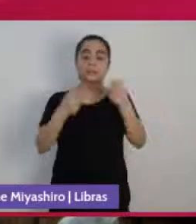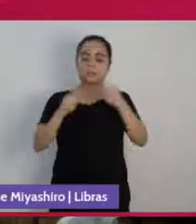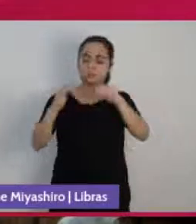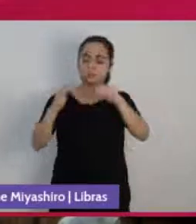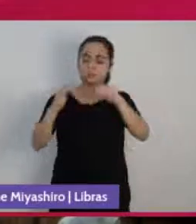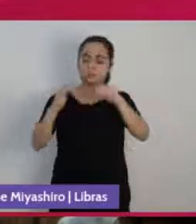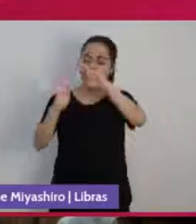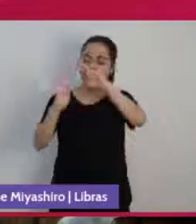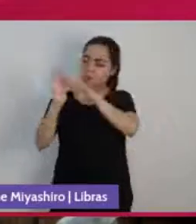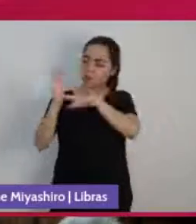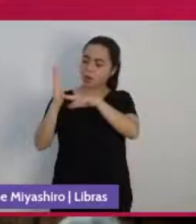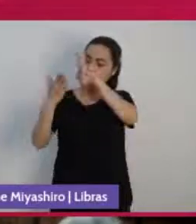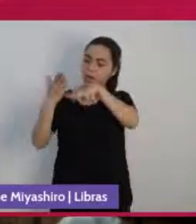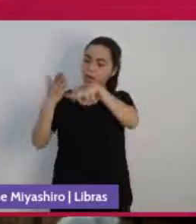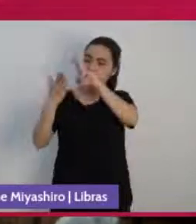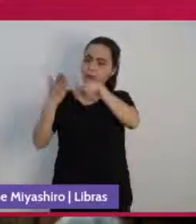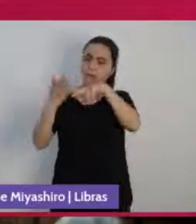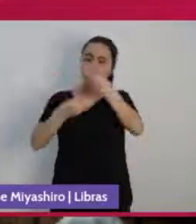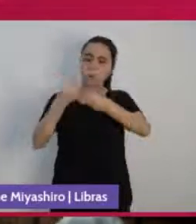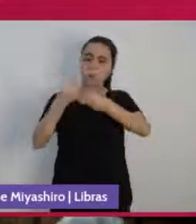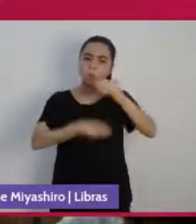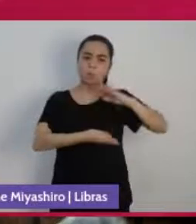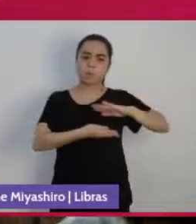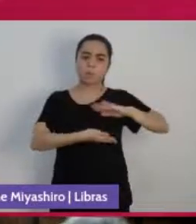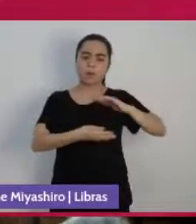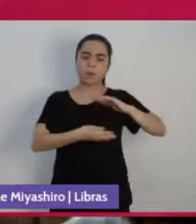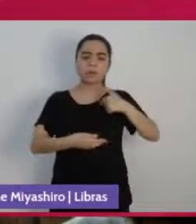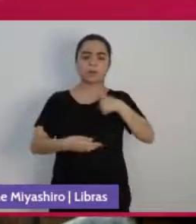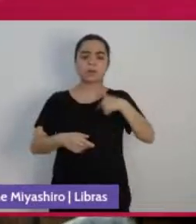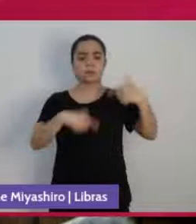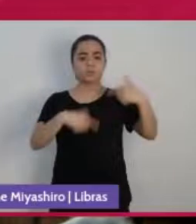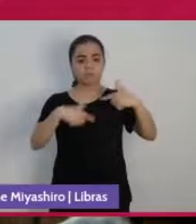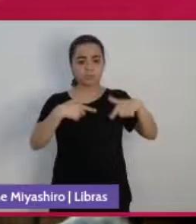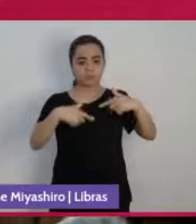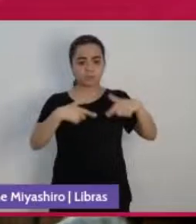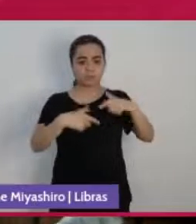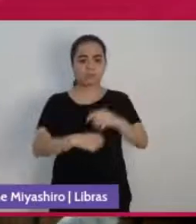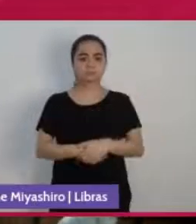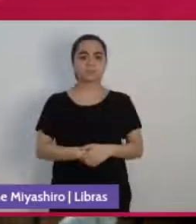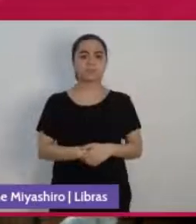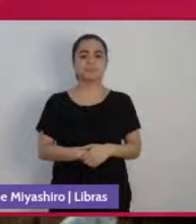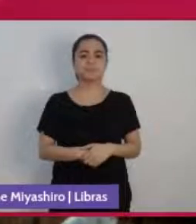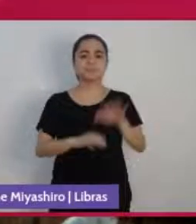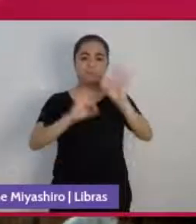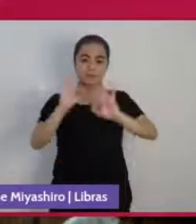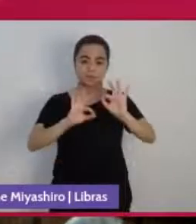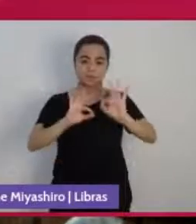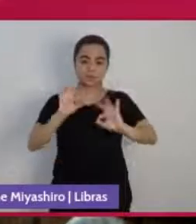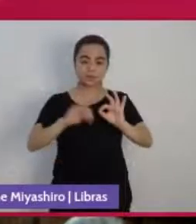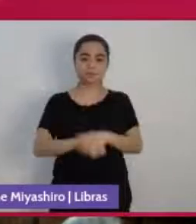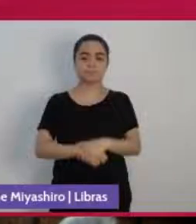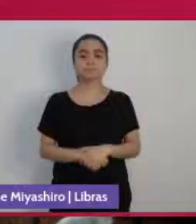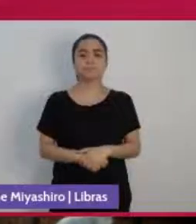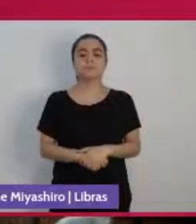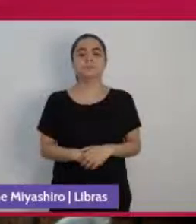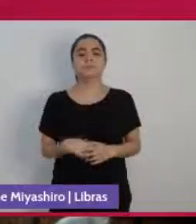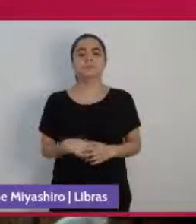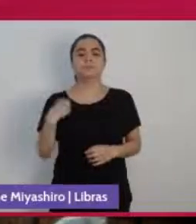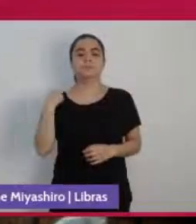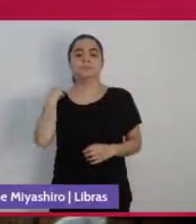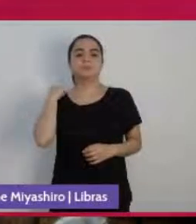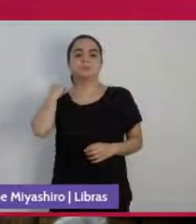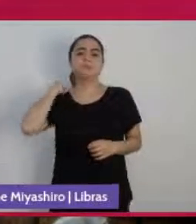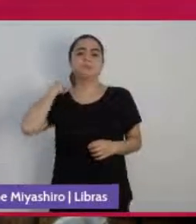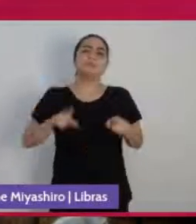ideia do tipo de mama que eu vou radiografar e já me preparar. E aí, então, eu tenho que